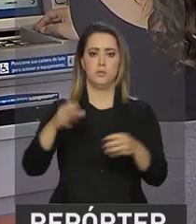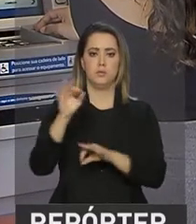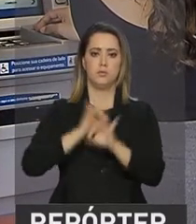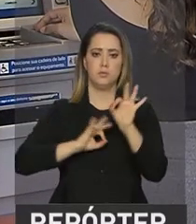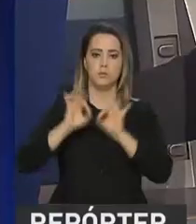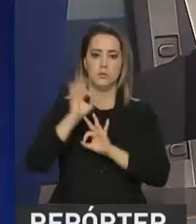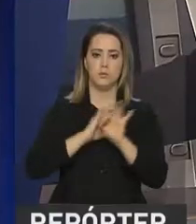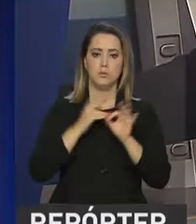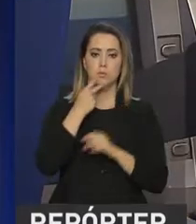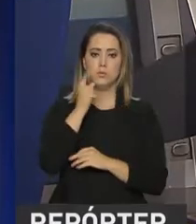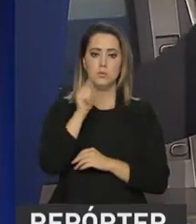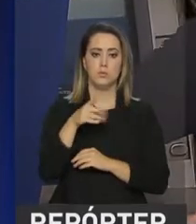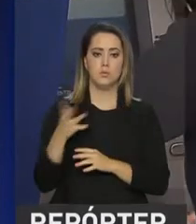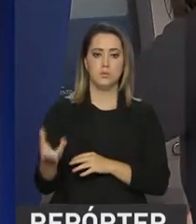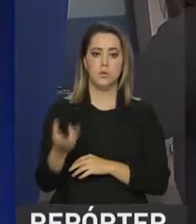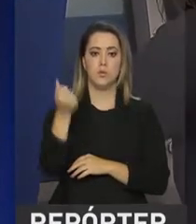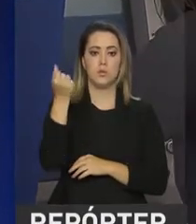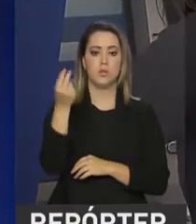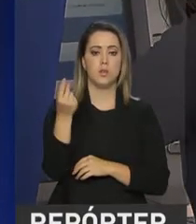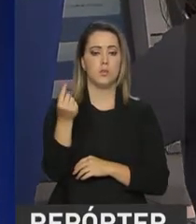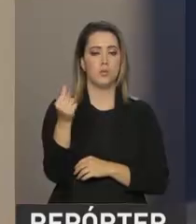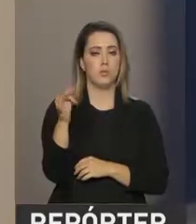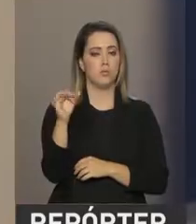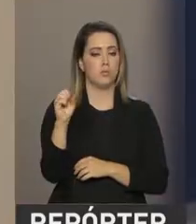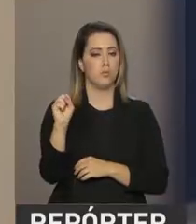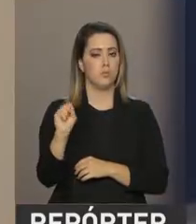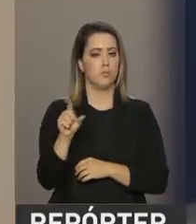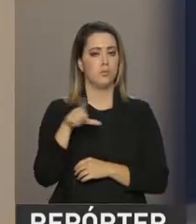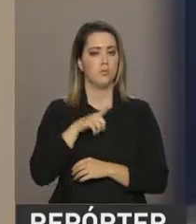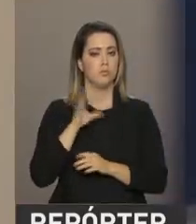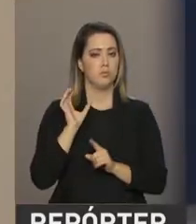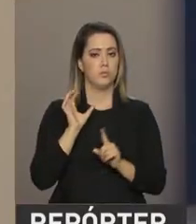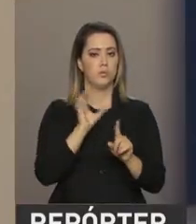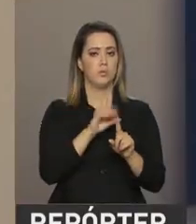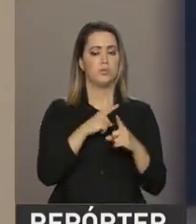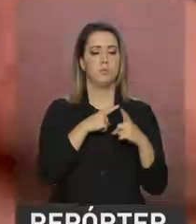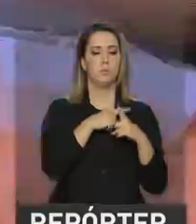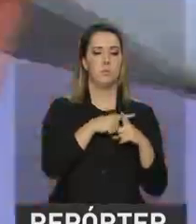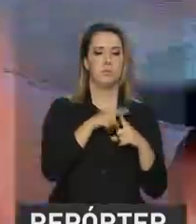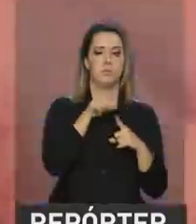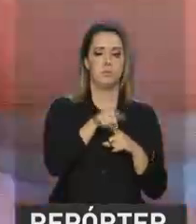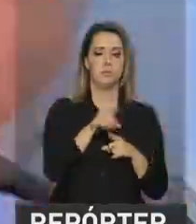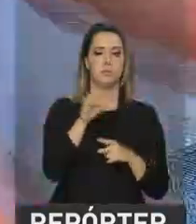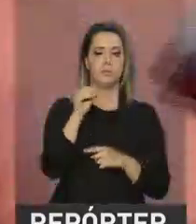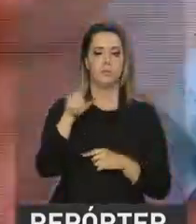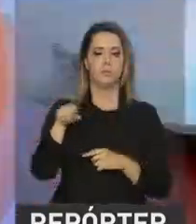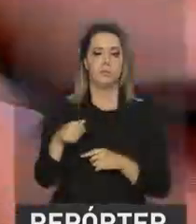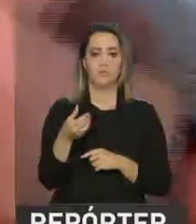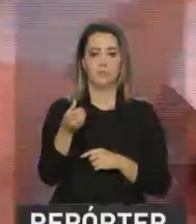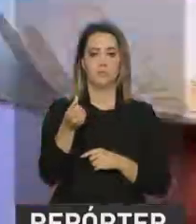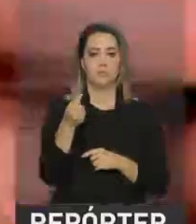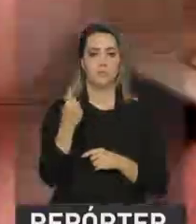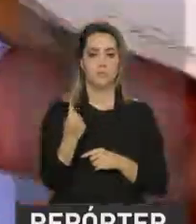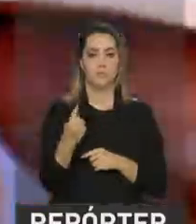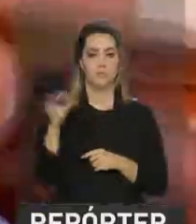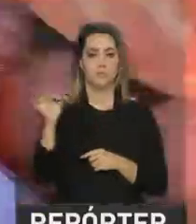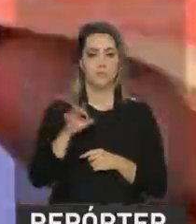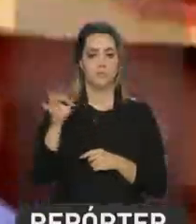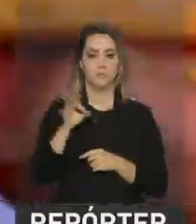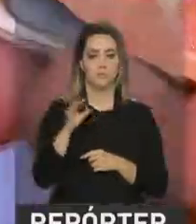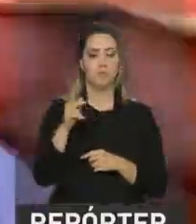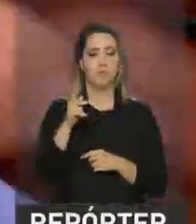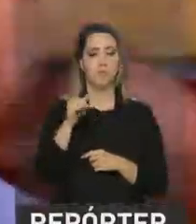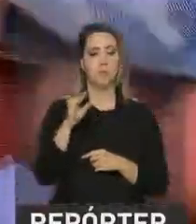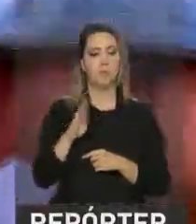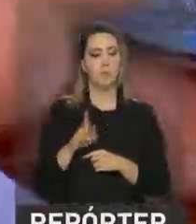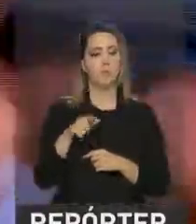e gestão o saque das contas inativas terá um impacto positivo de 0,1 61 pontos percentuais no pib